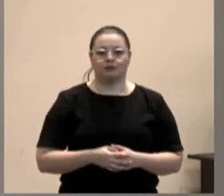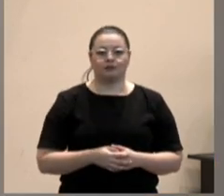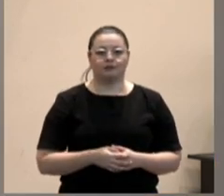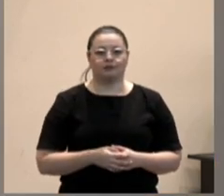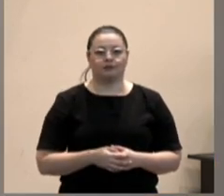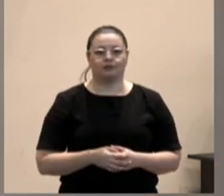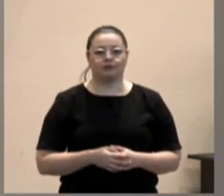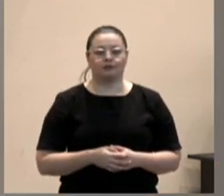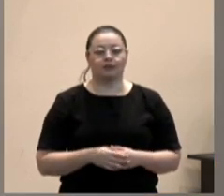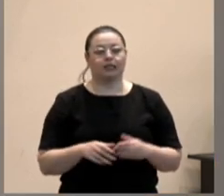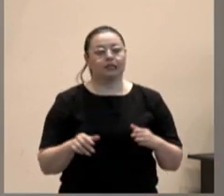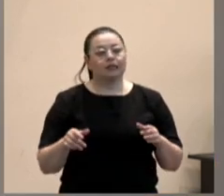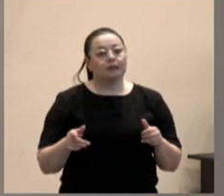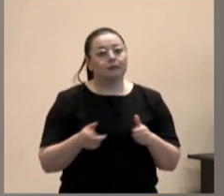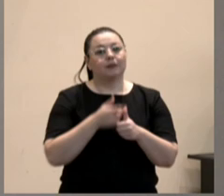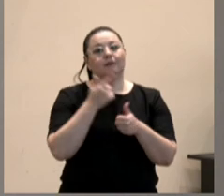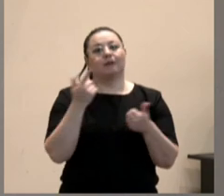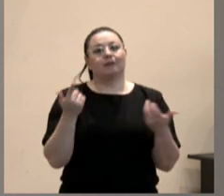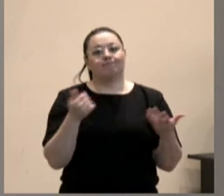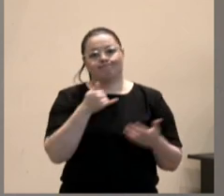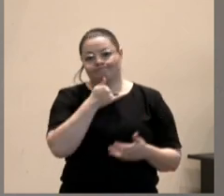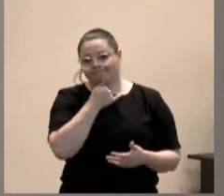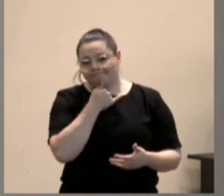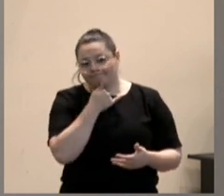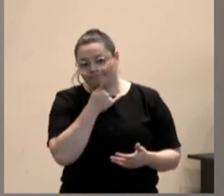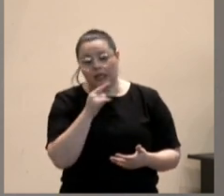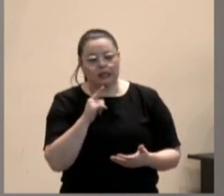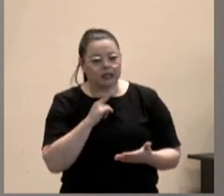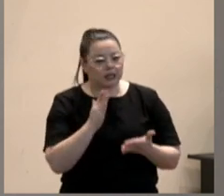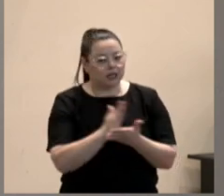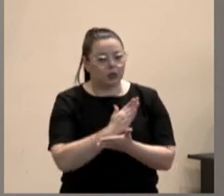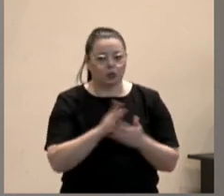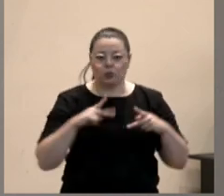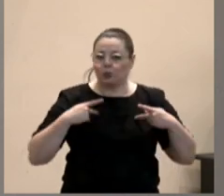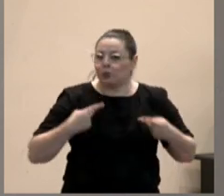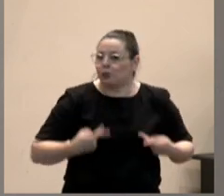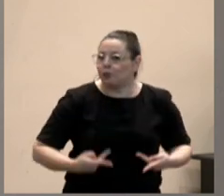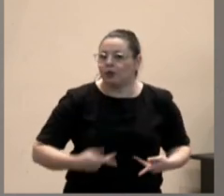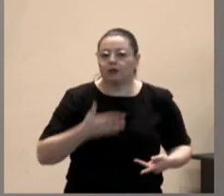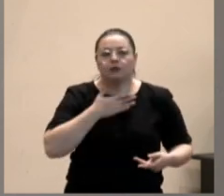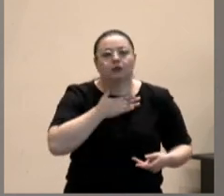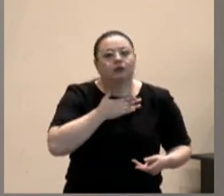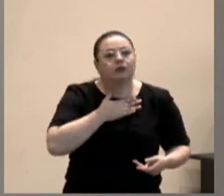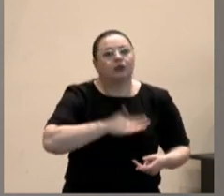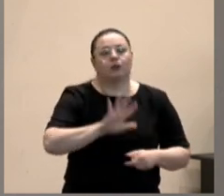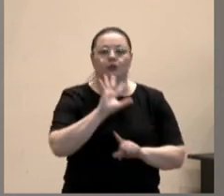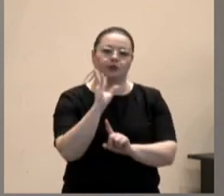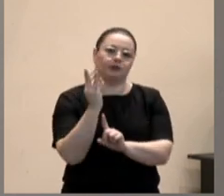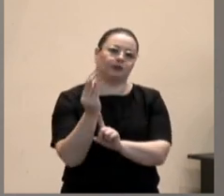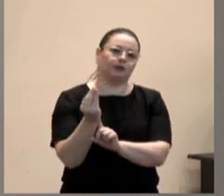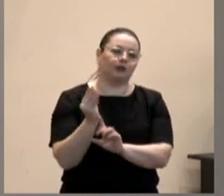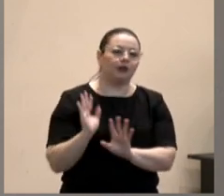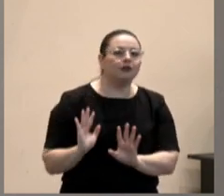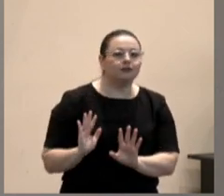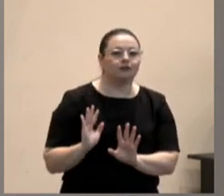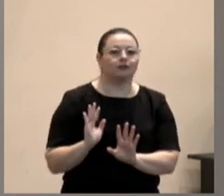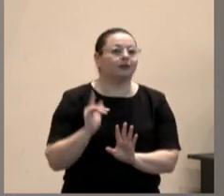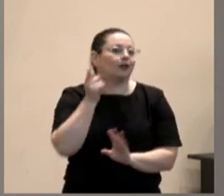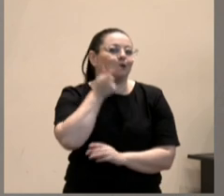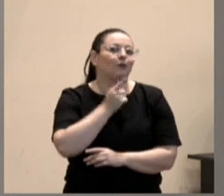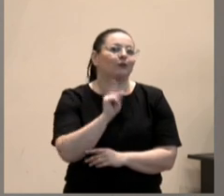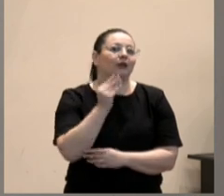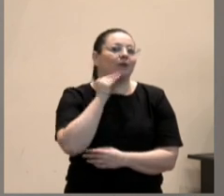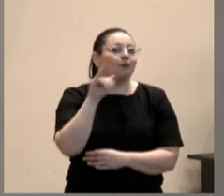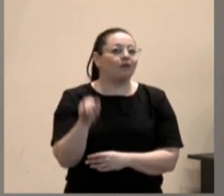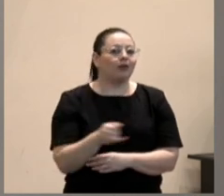Primeiro, lamentar, né, que tem ser humano que não gosta de arte. Aí não aproveita aqueles momentos que a gente teve aqui no